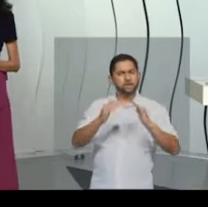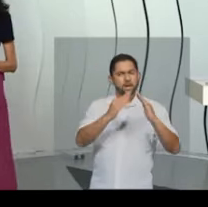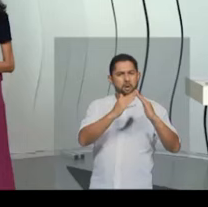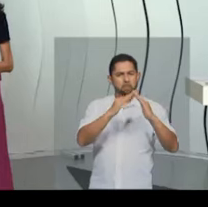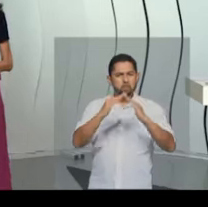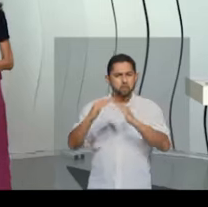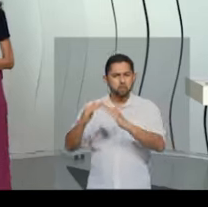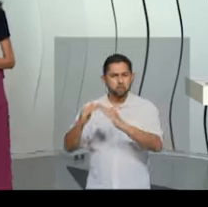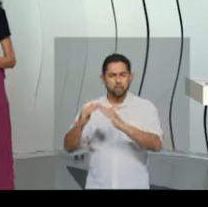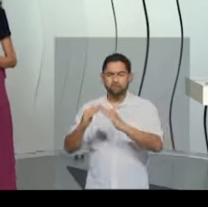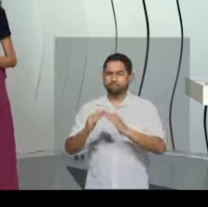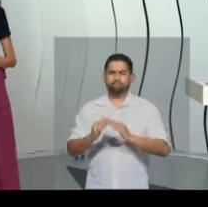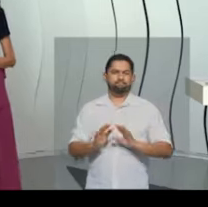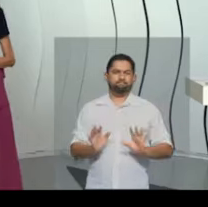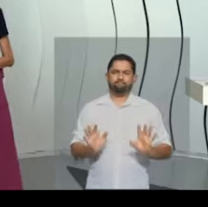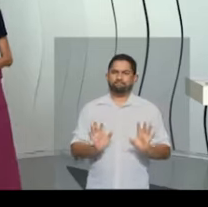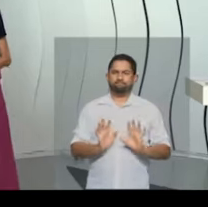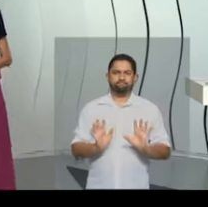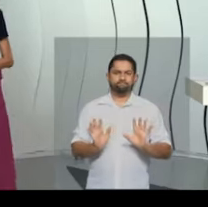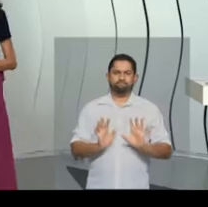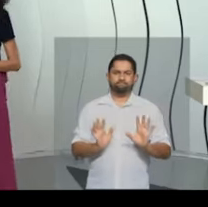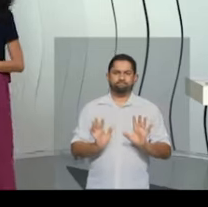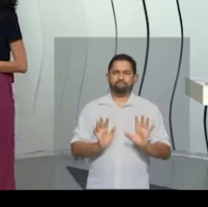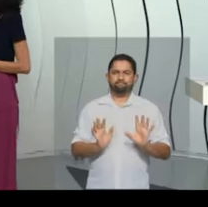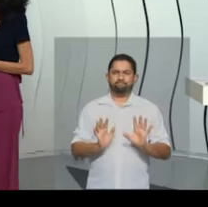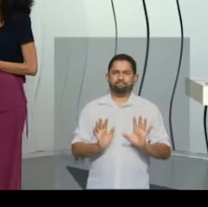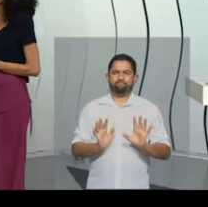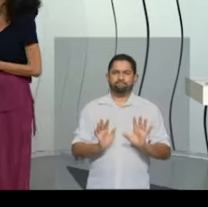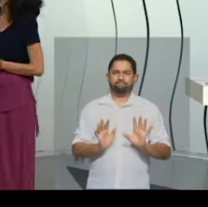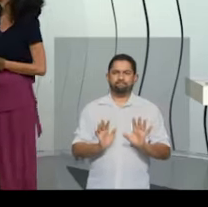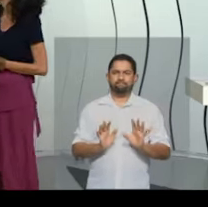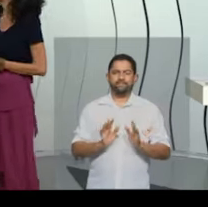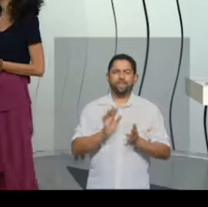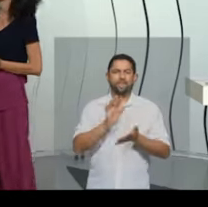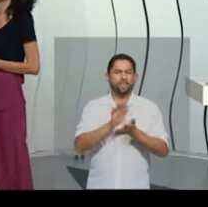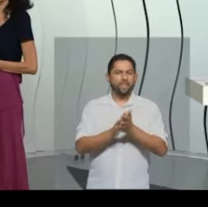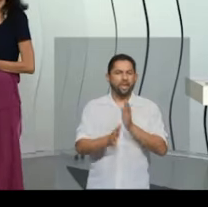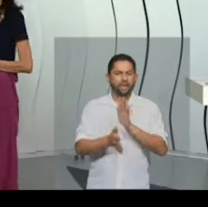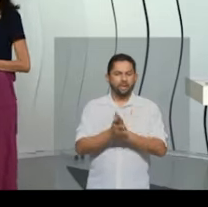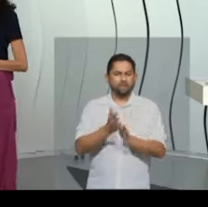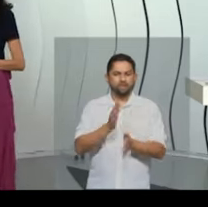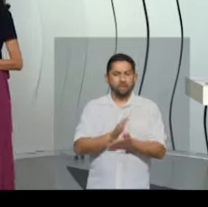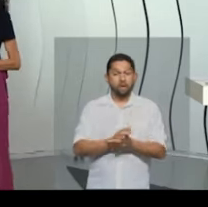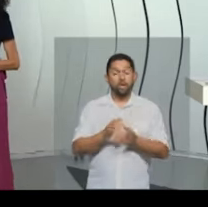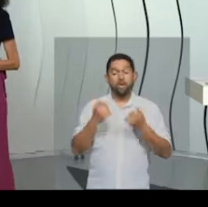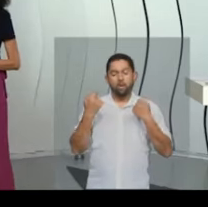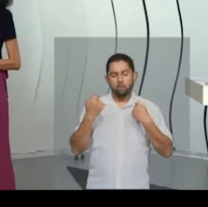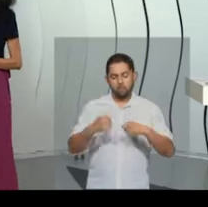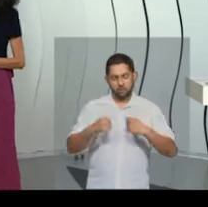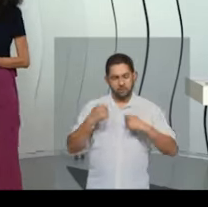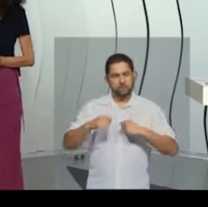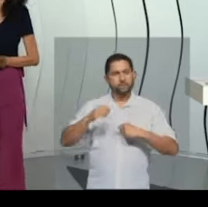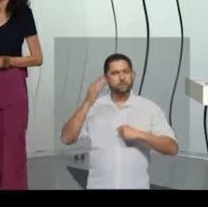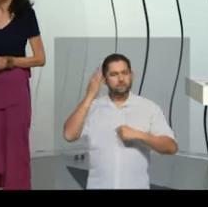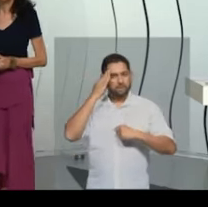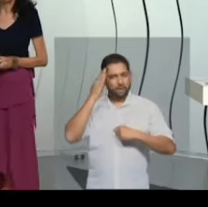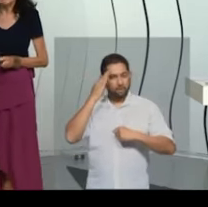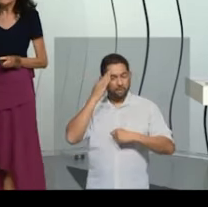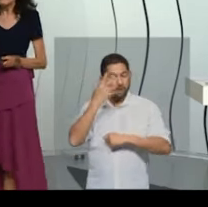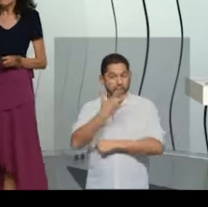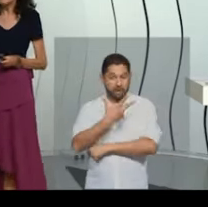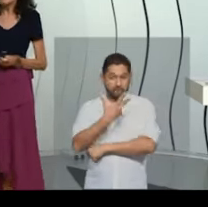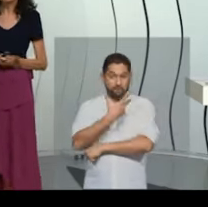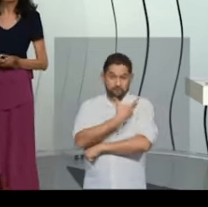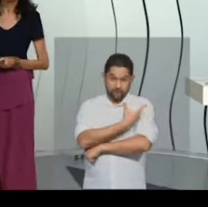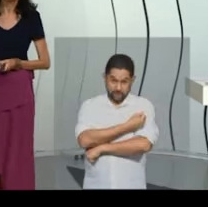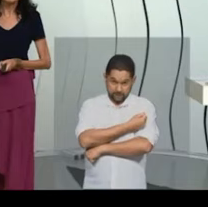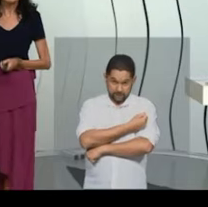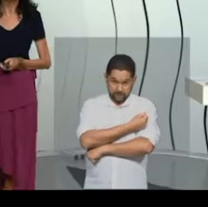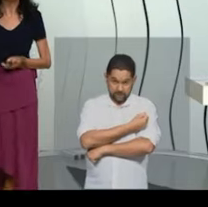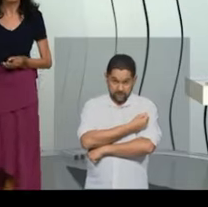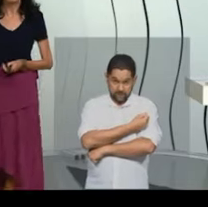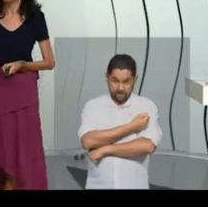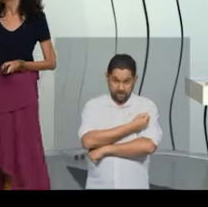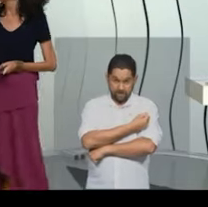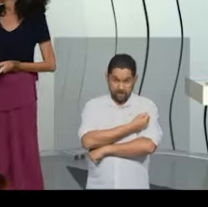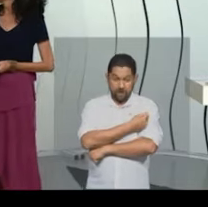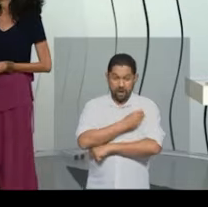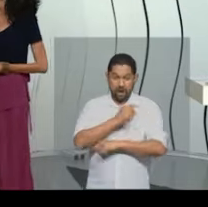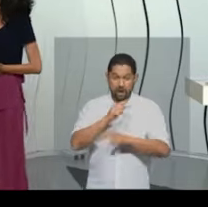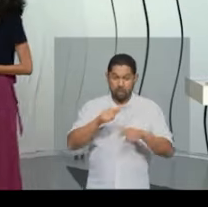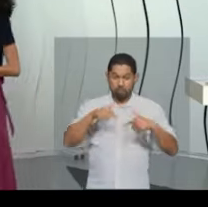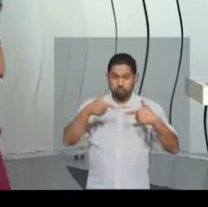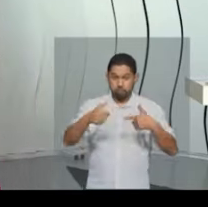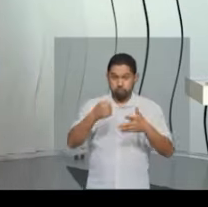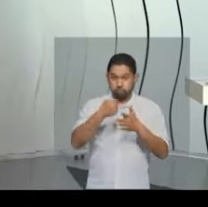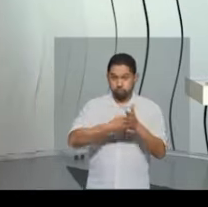que saber que no caso da revolta da vacina, a população estava lutando